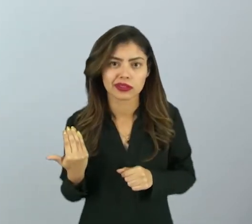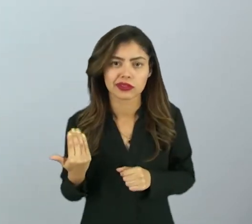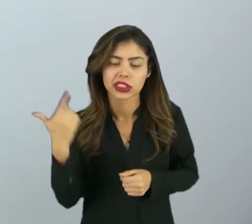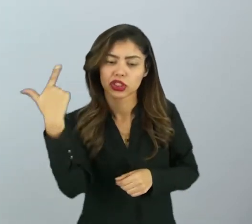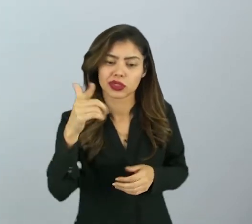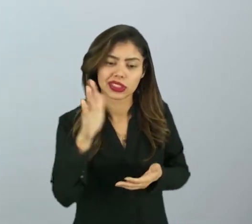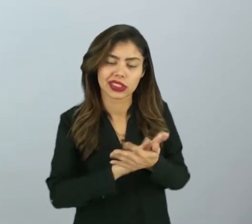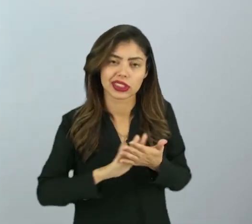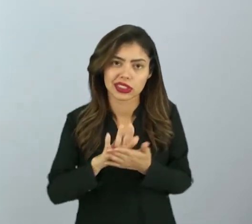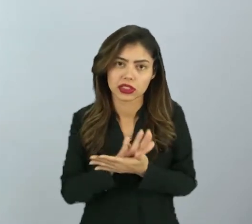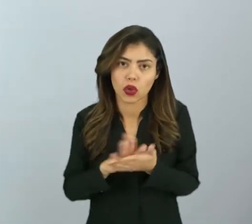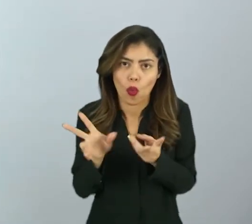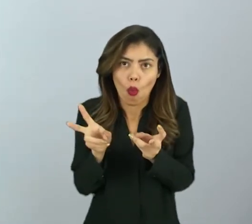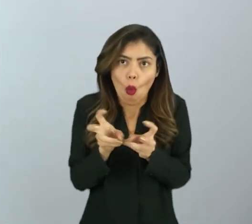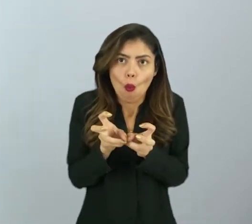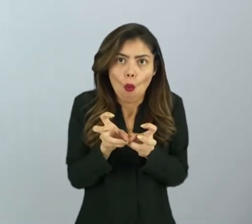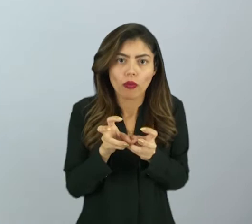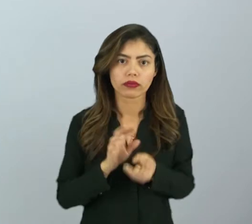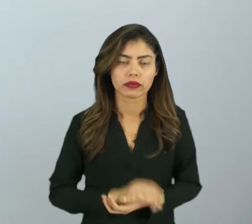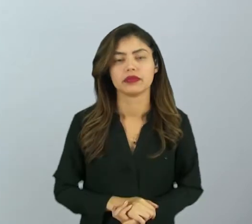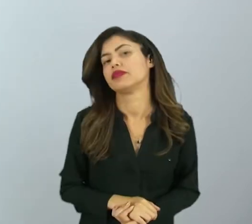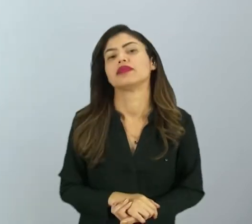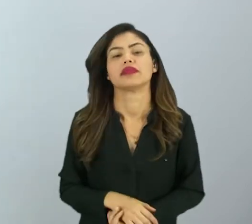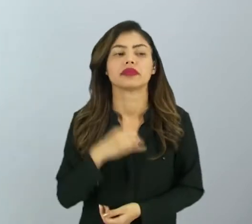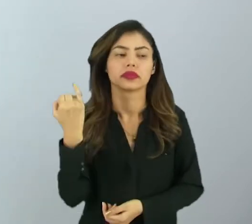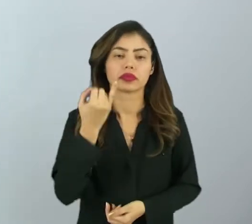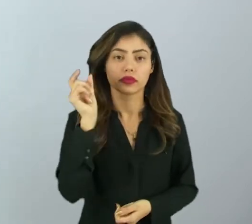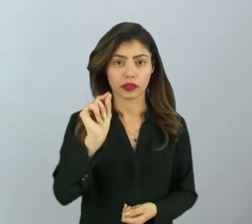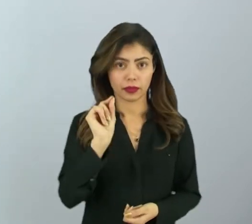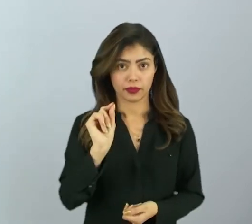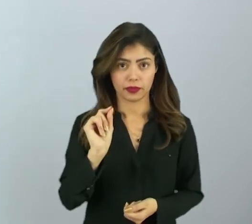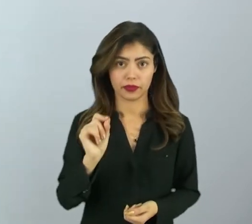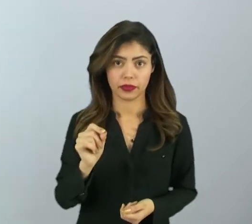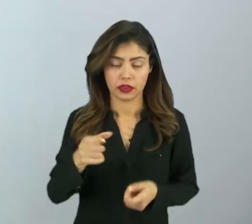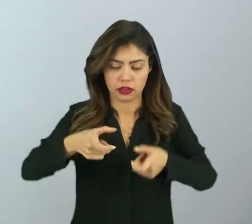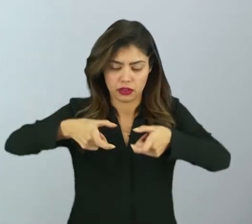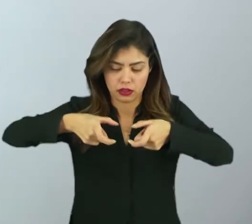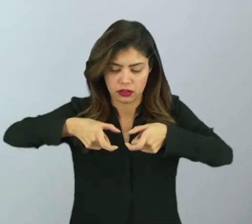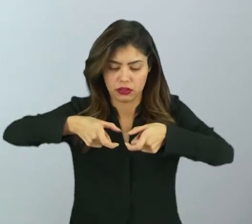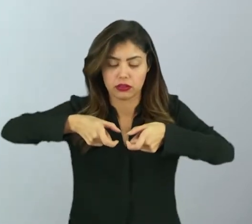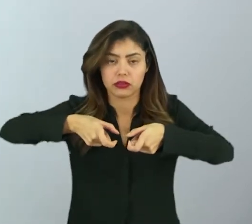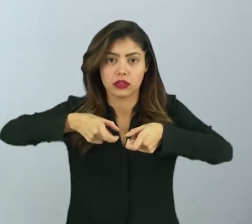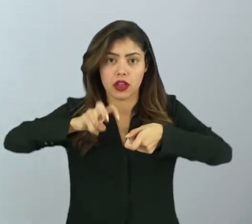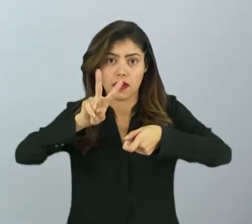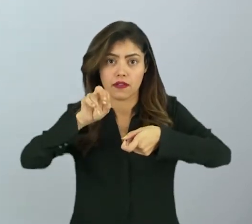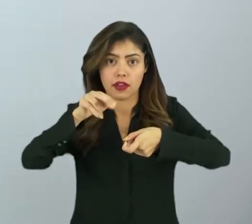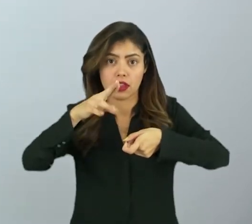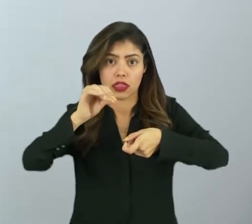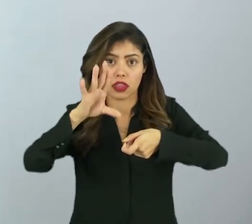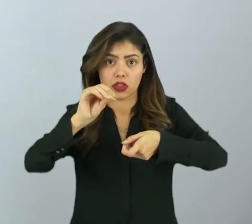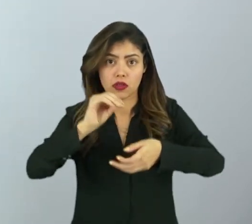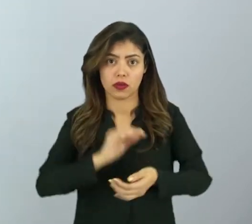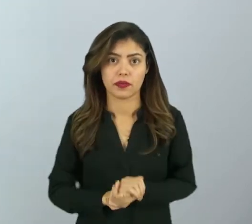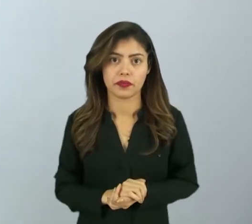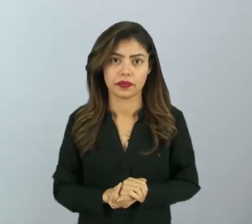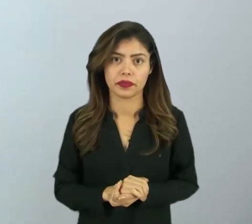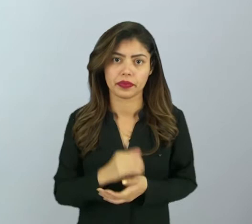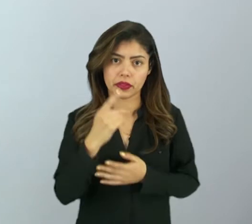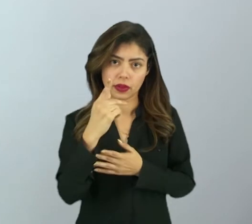por desidratação. O que mais que é importante? Que as glândulas que produzem veneno são chamadas de